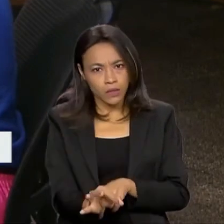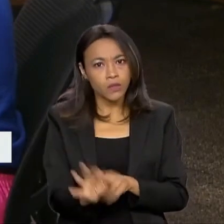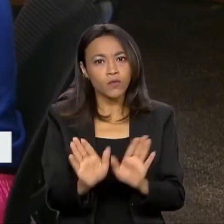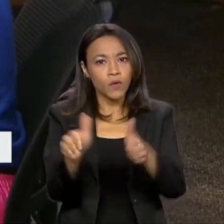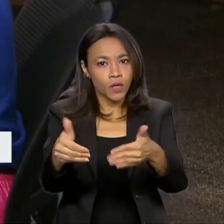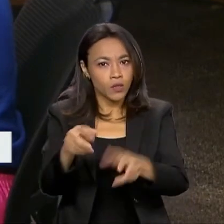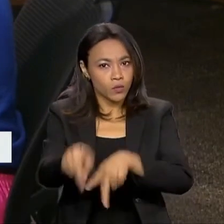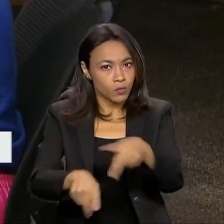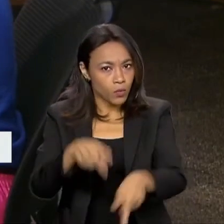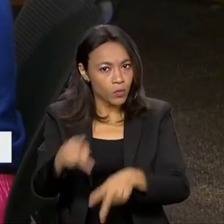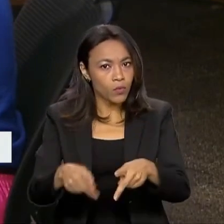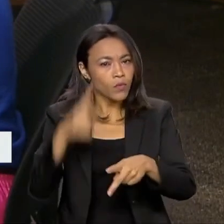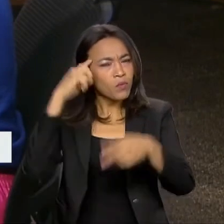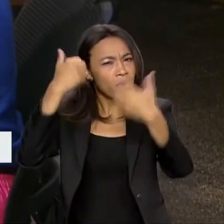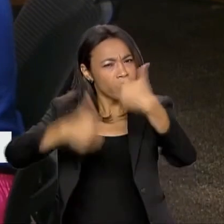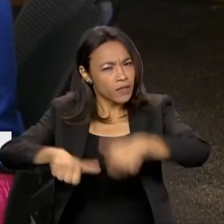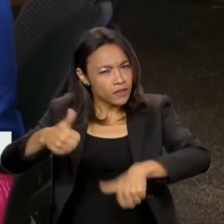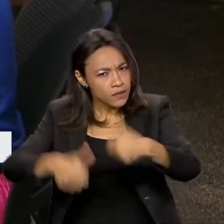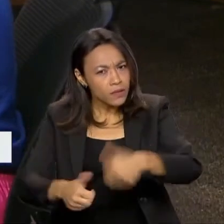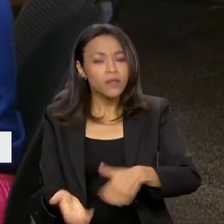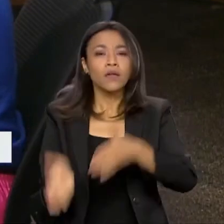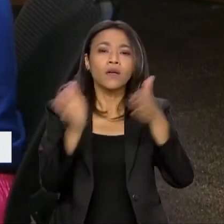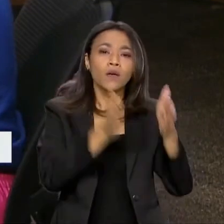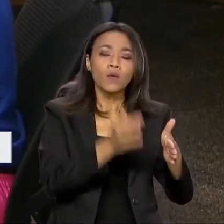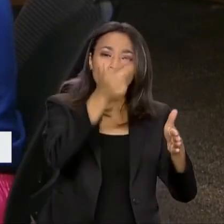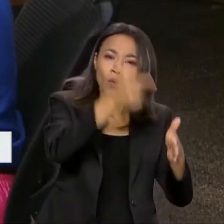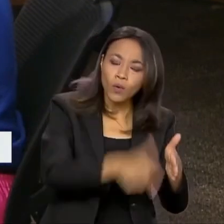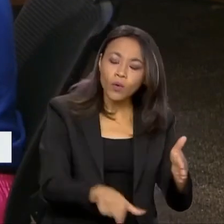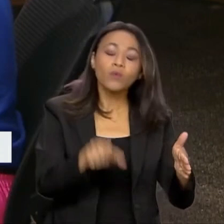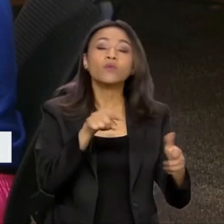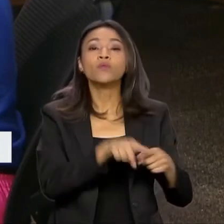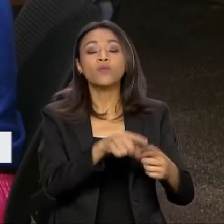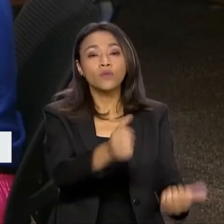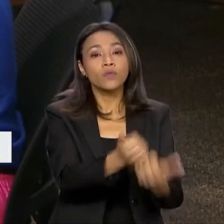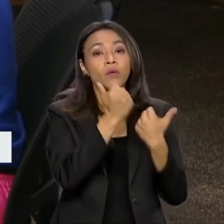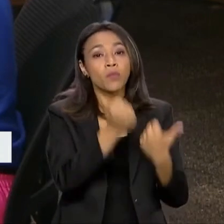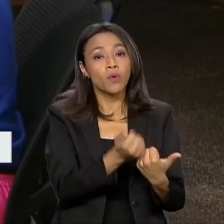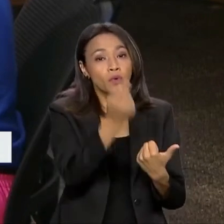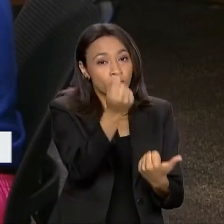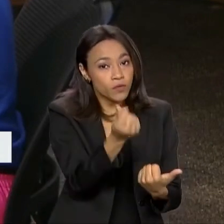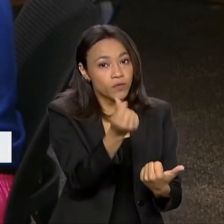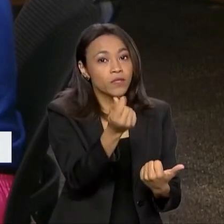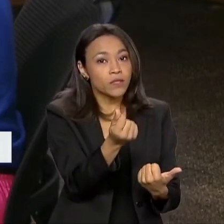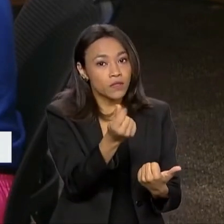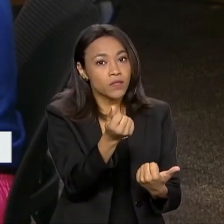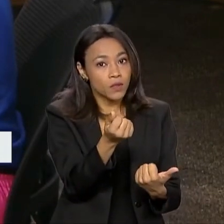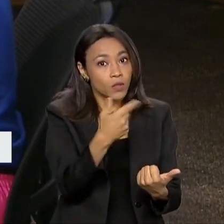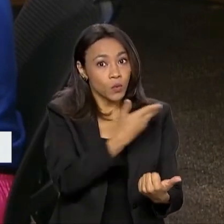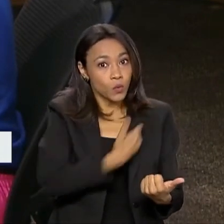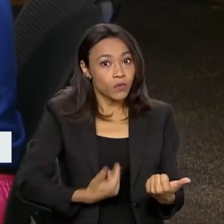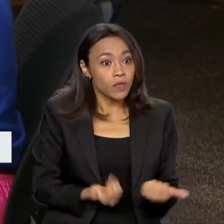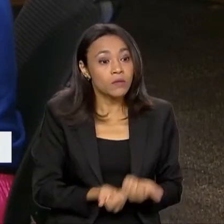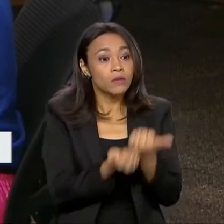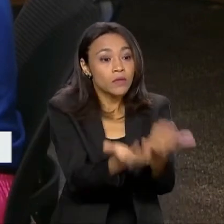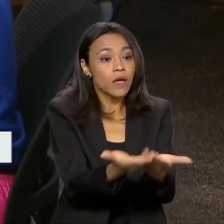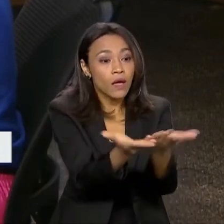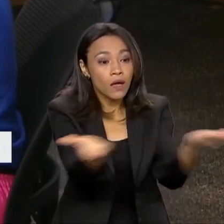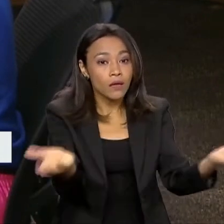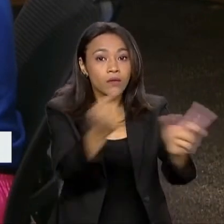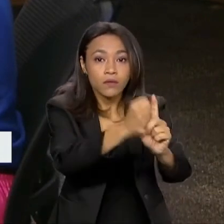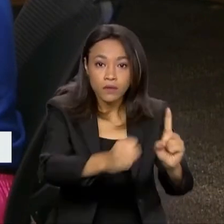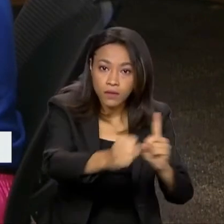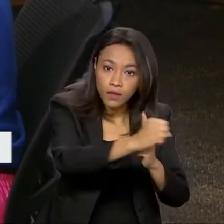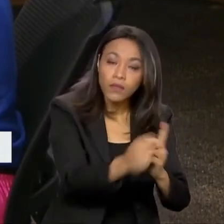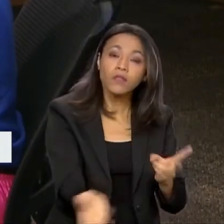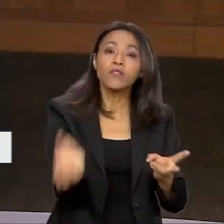revisão disso tudo dos benefícios que não tem retorno social para ter um orçamento equilibrado o ano que vem e projetar